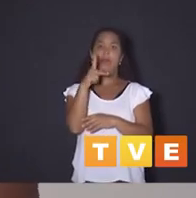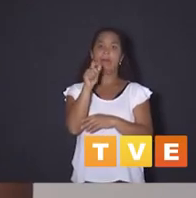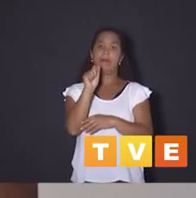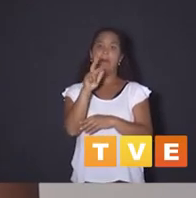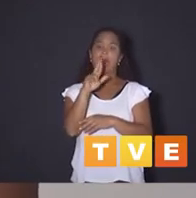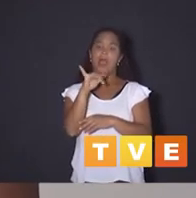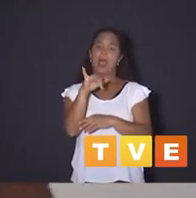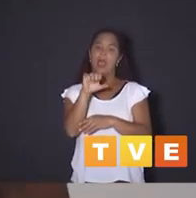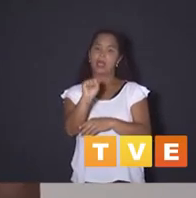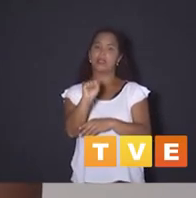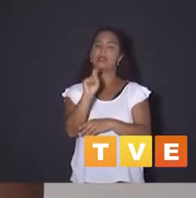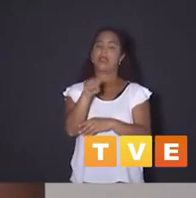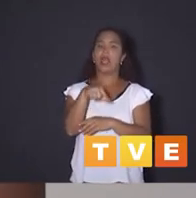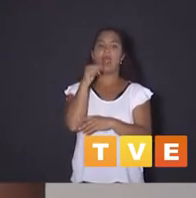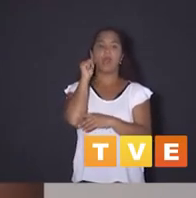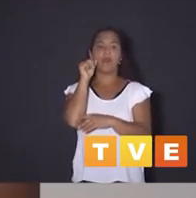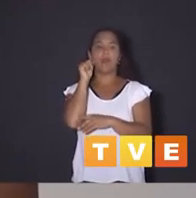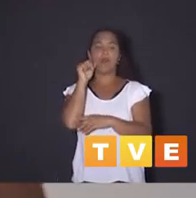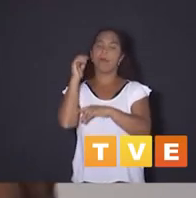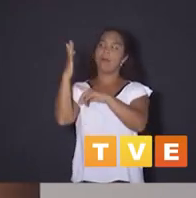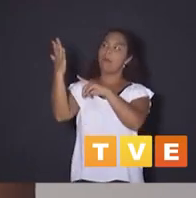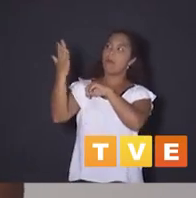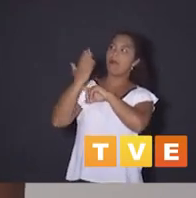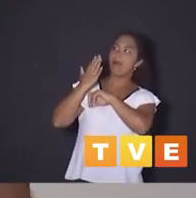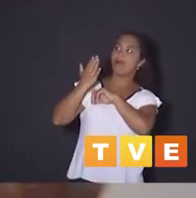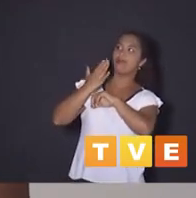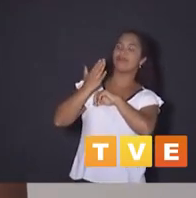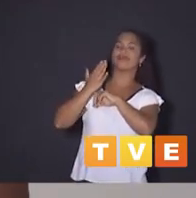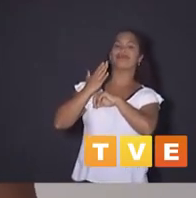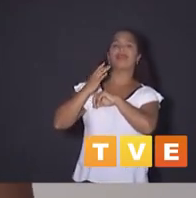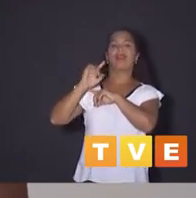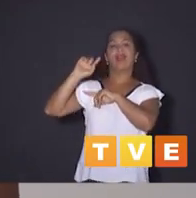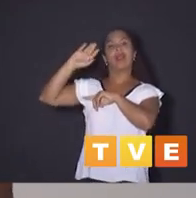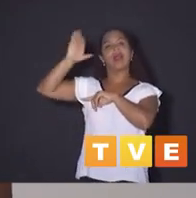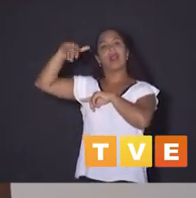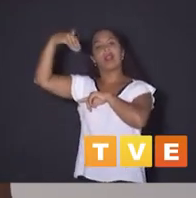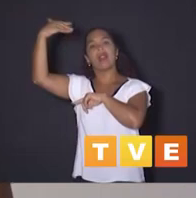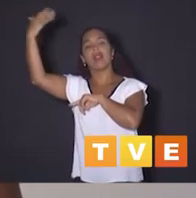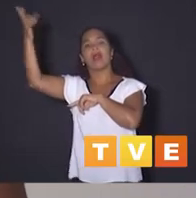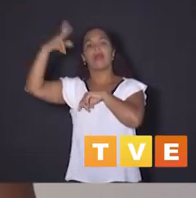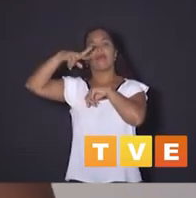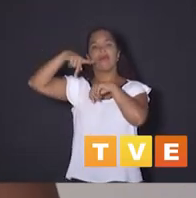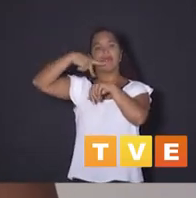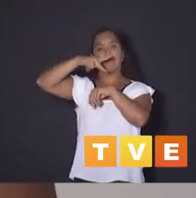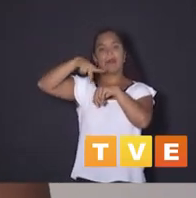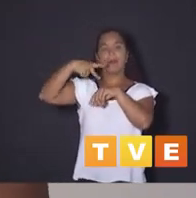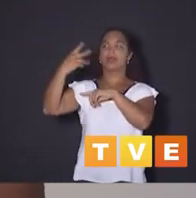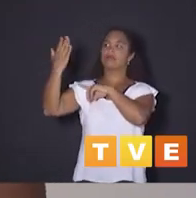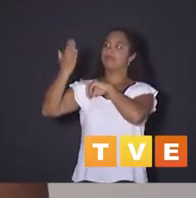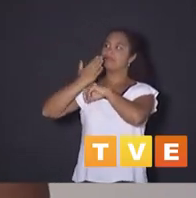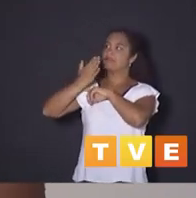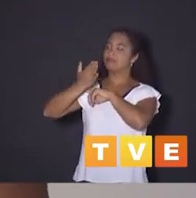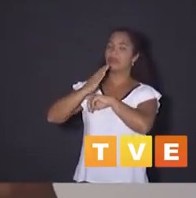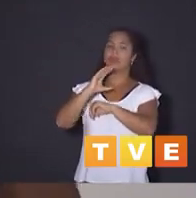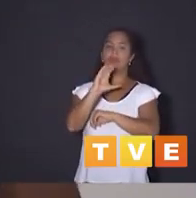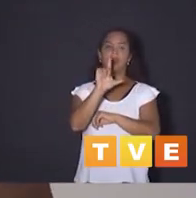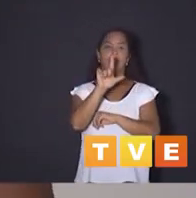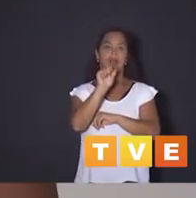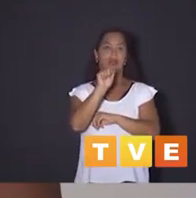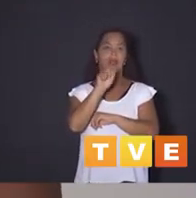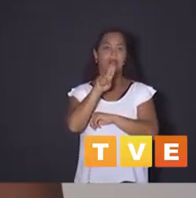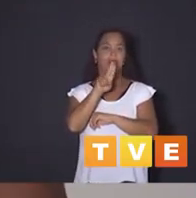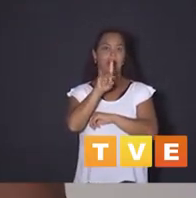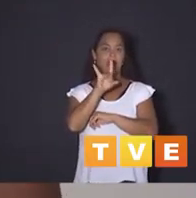me ajudado a promover esse trabalho internacionalmente cada vez mais longe cláudia soares responsável pela modelagem e um